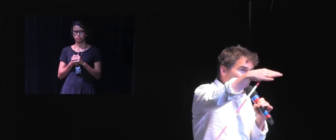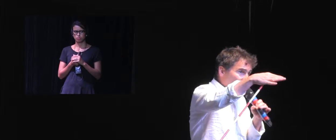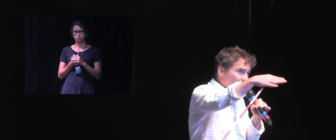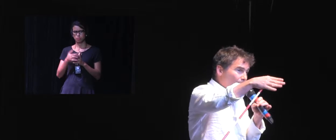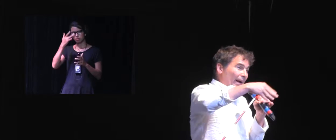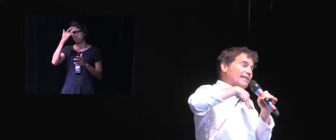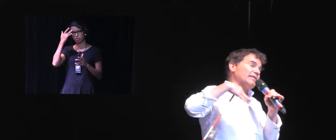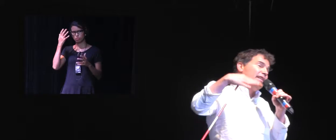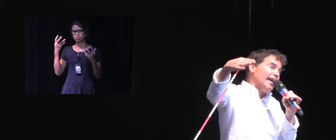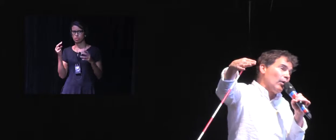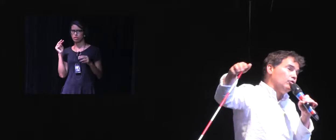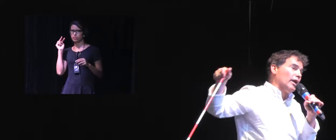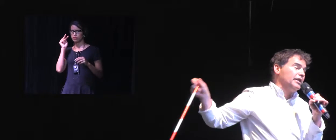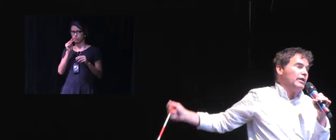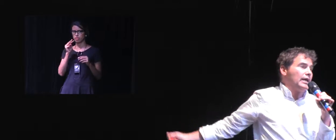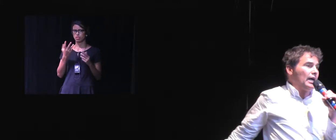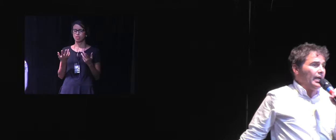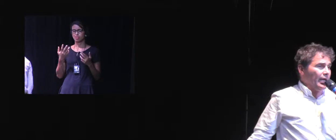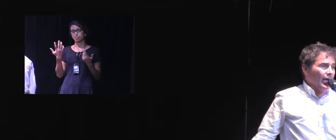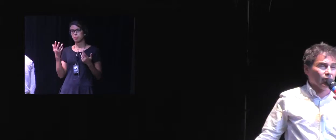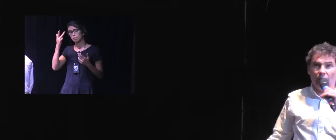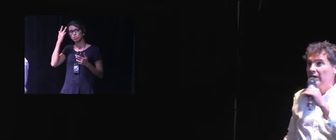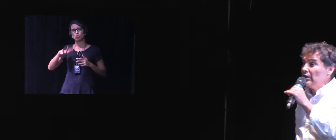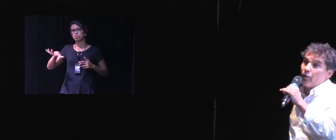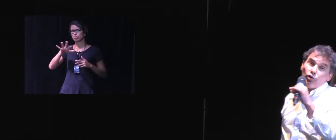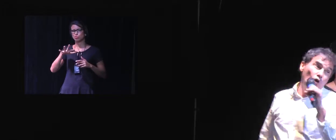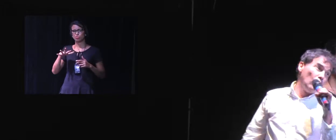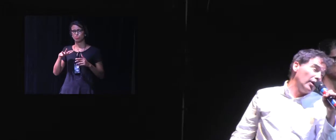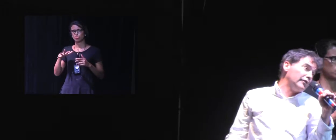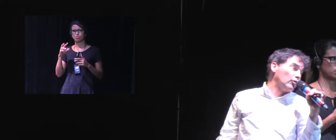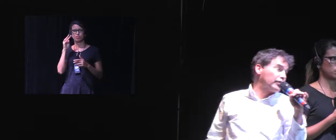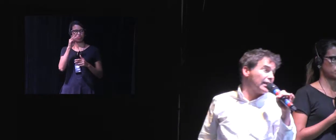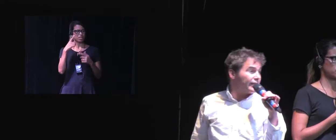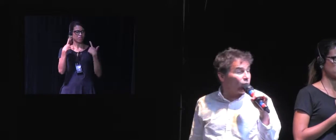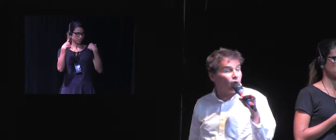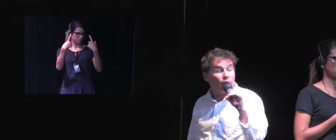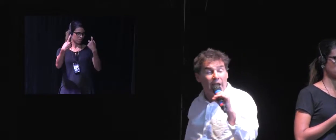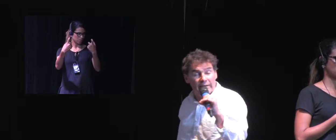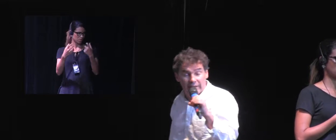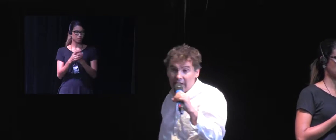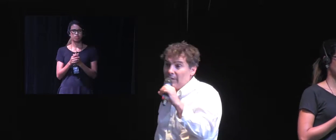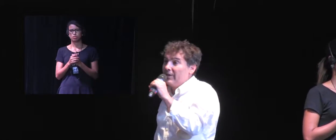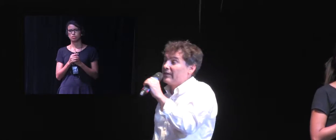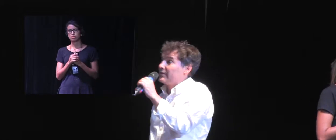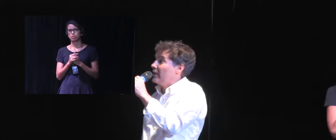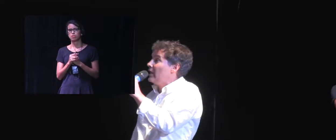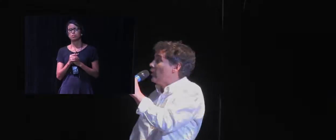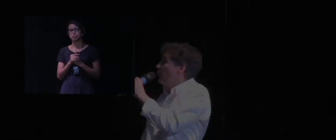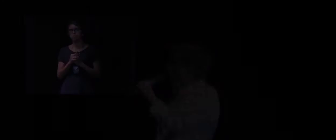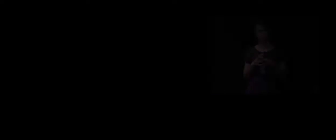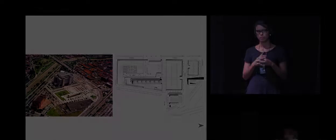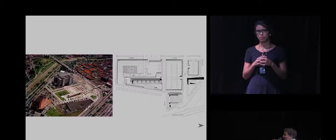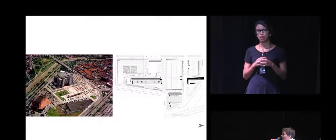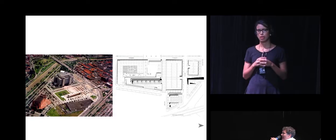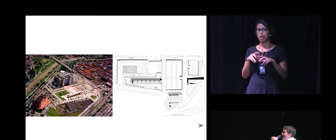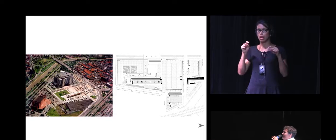previsão, já é diferente. Quando a violência começa a ser o fator decisivo, já é muito pior.